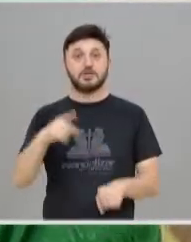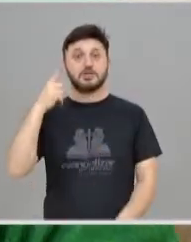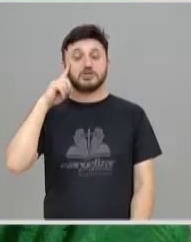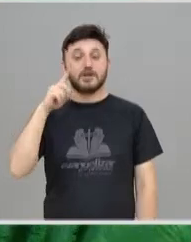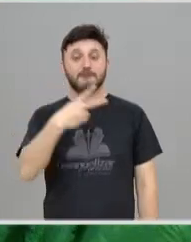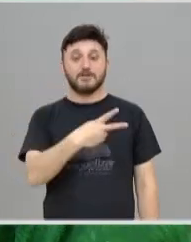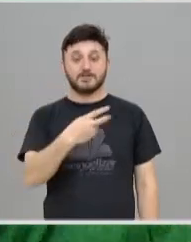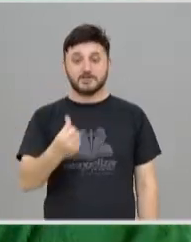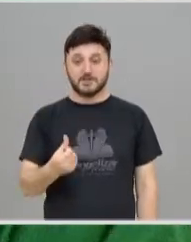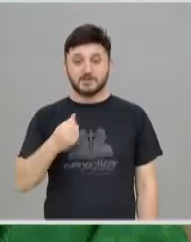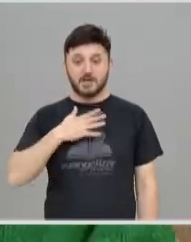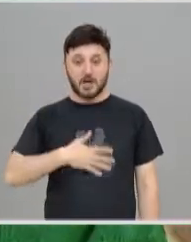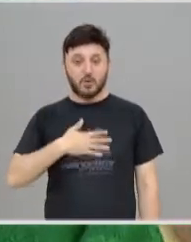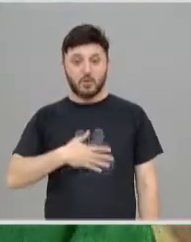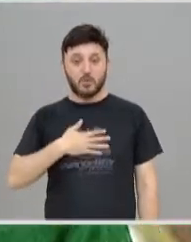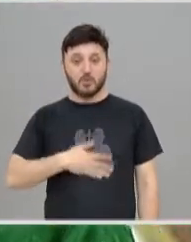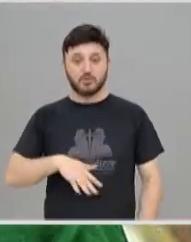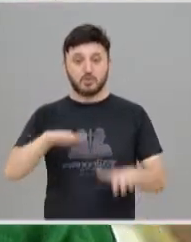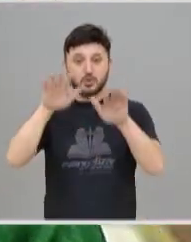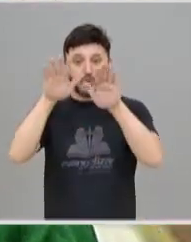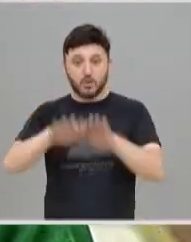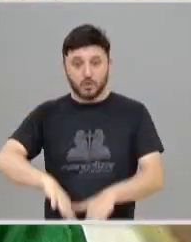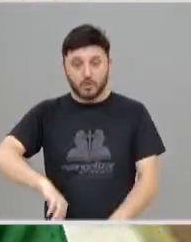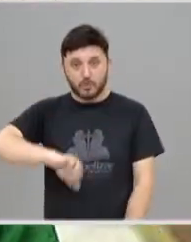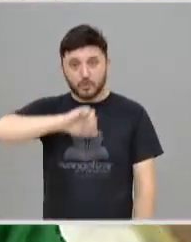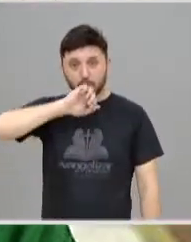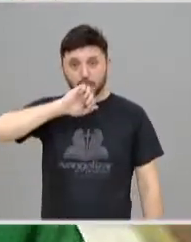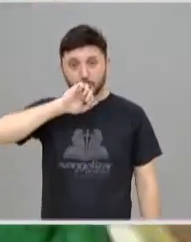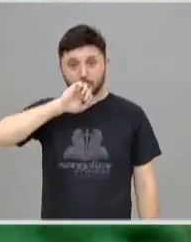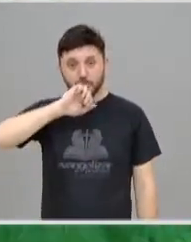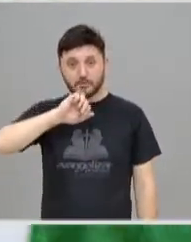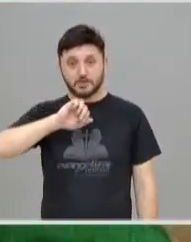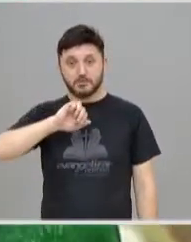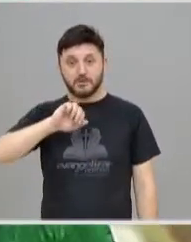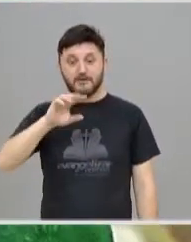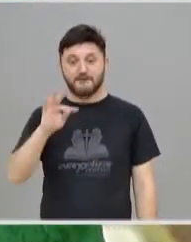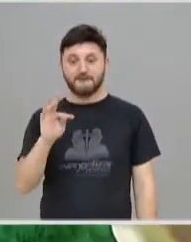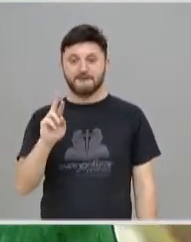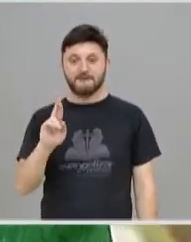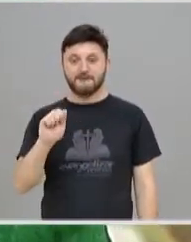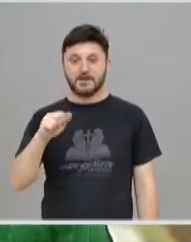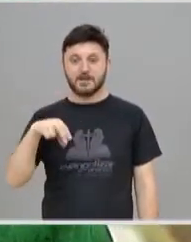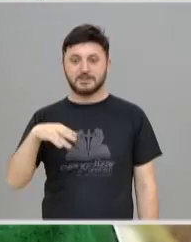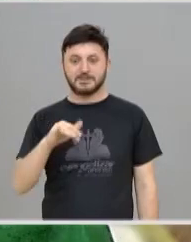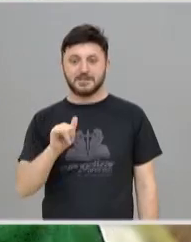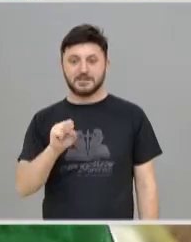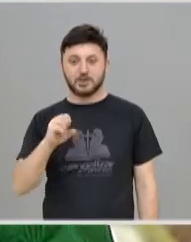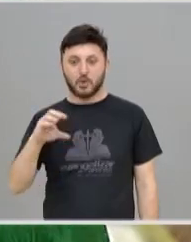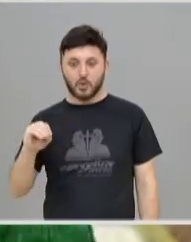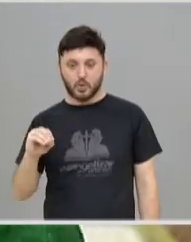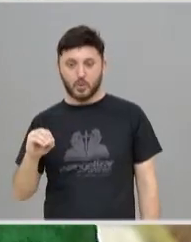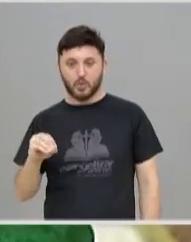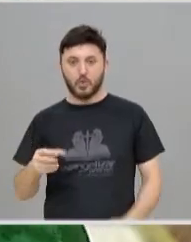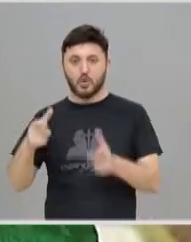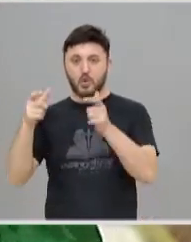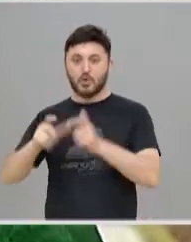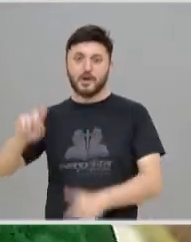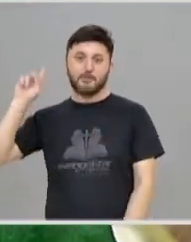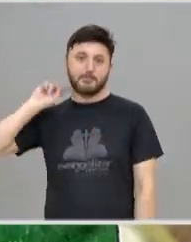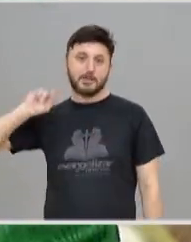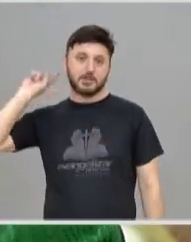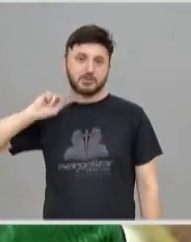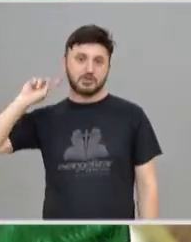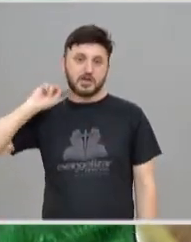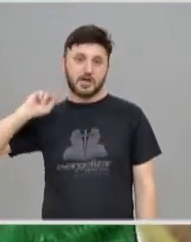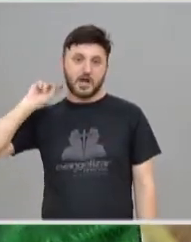ordenação episcopal de Padre Francisco Cota Oliveira, que é de Itaúna, Minas Gerais,